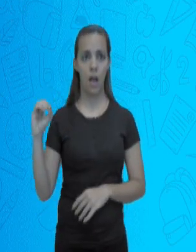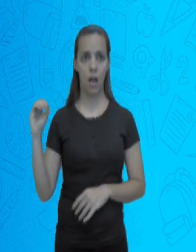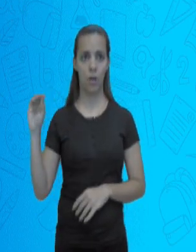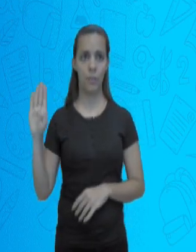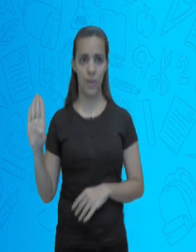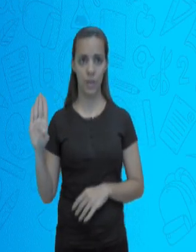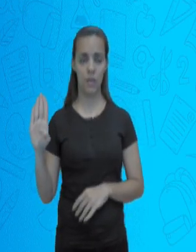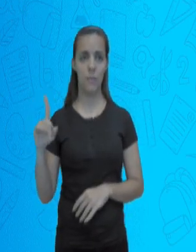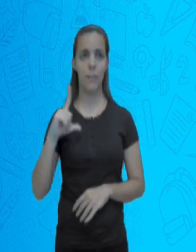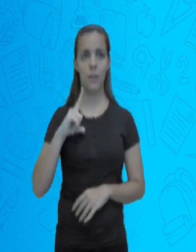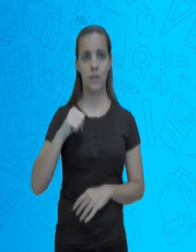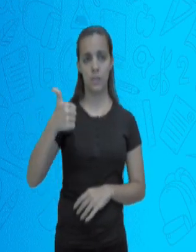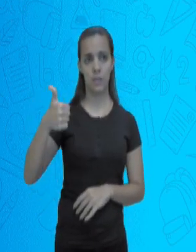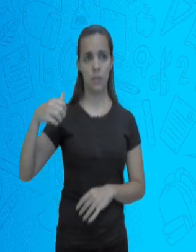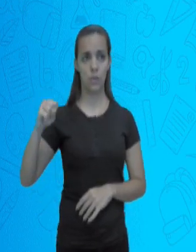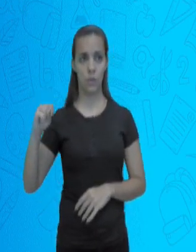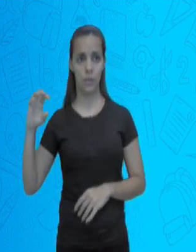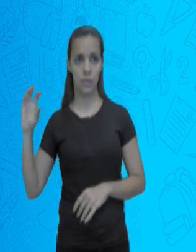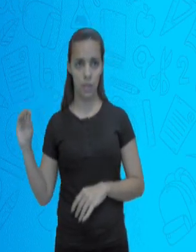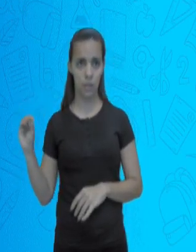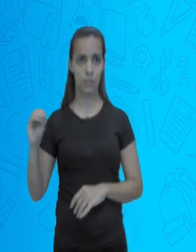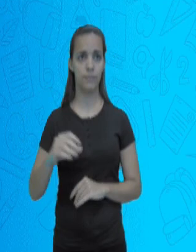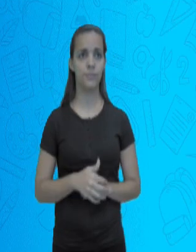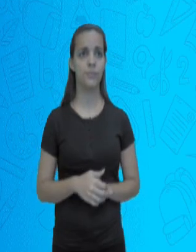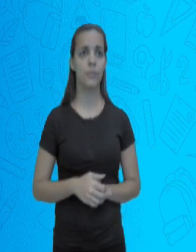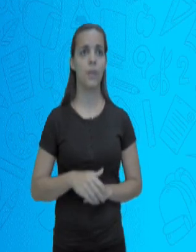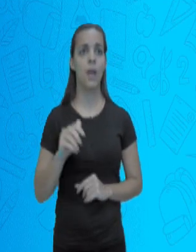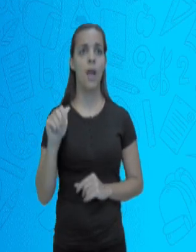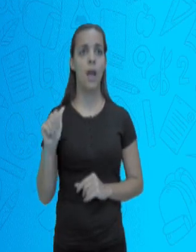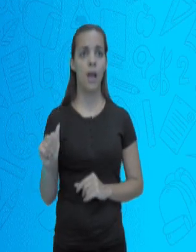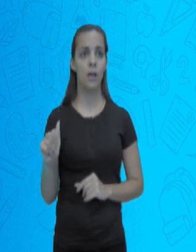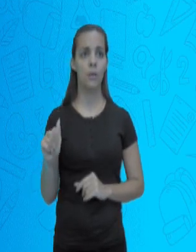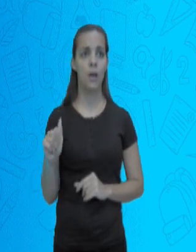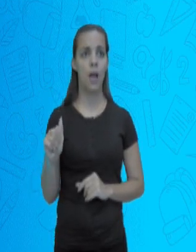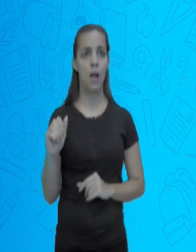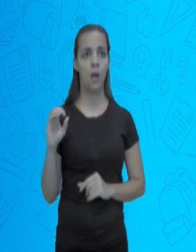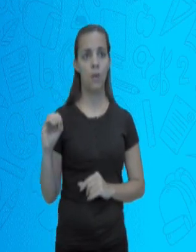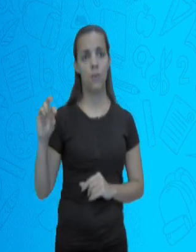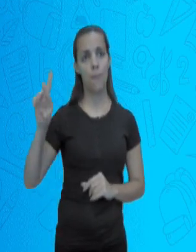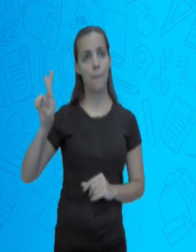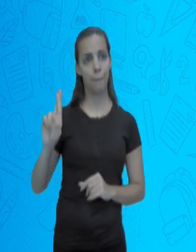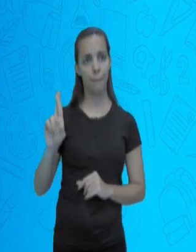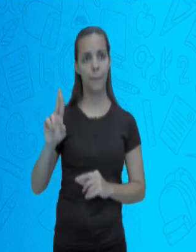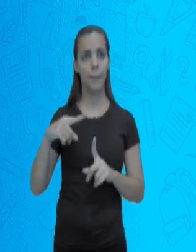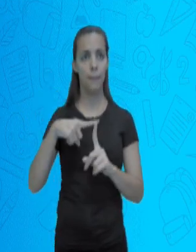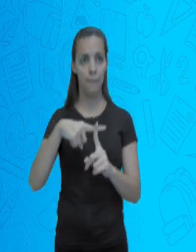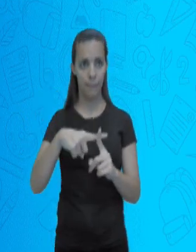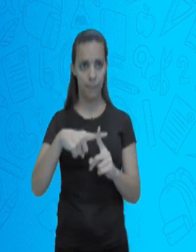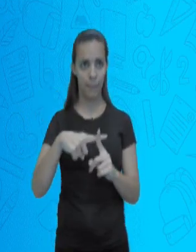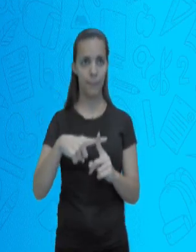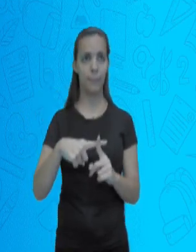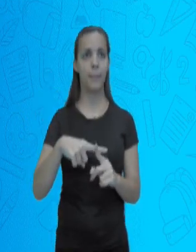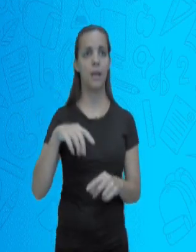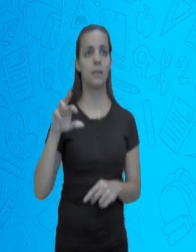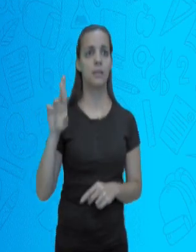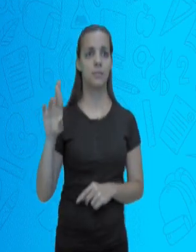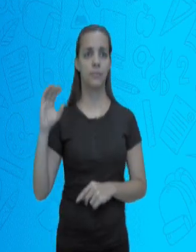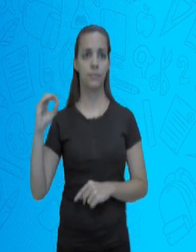AOB é 180, foi o que eu falei. O ângulo AOR e o